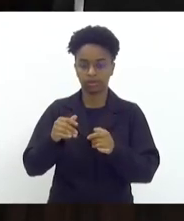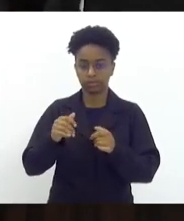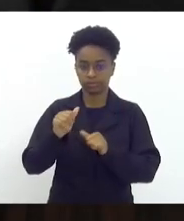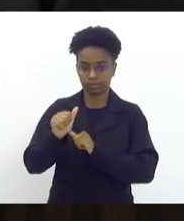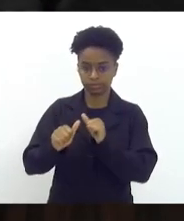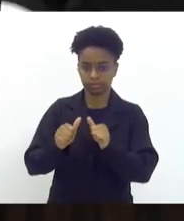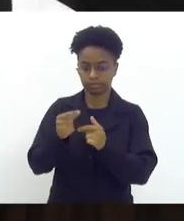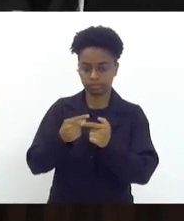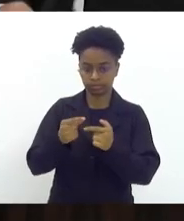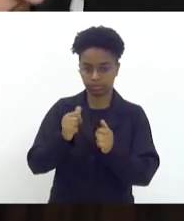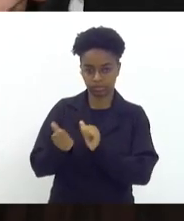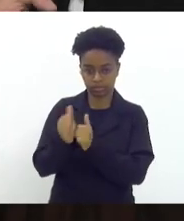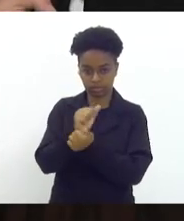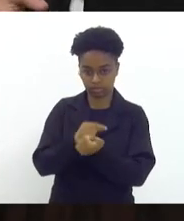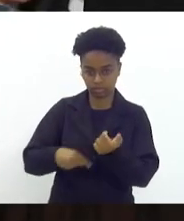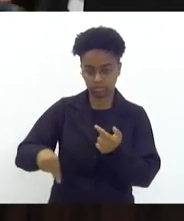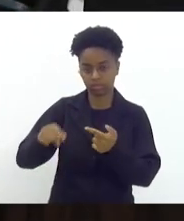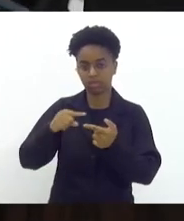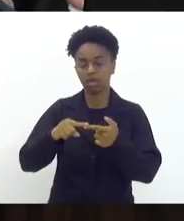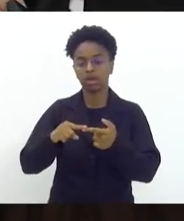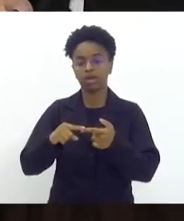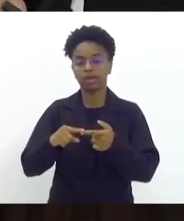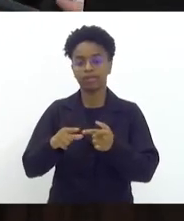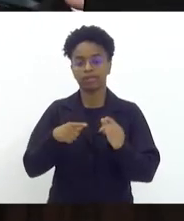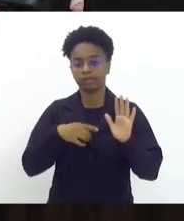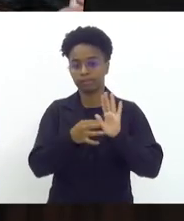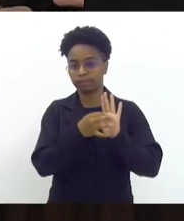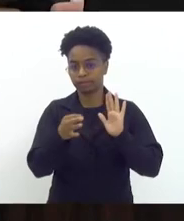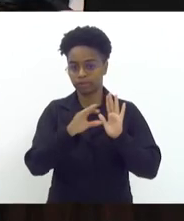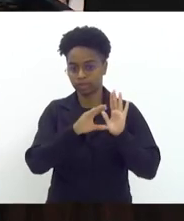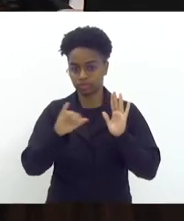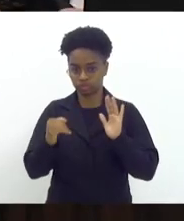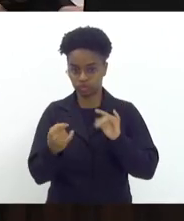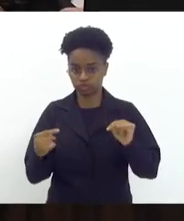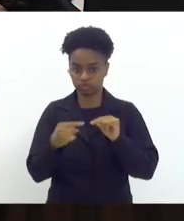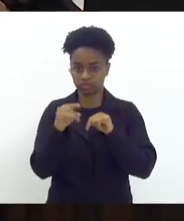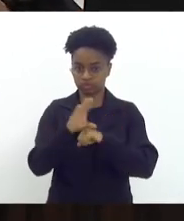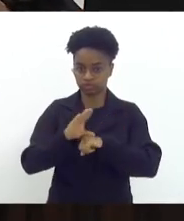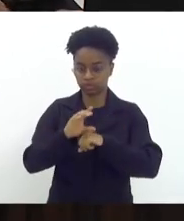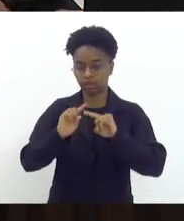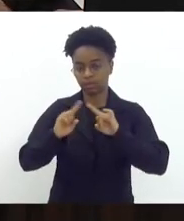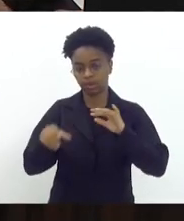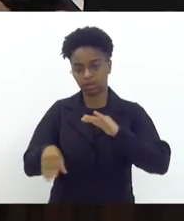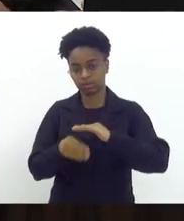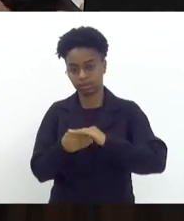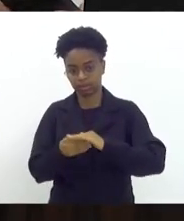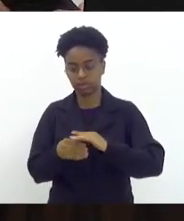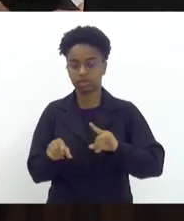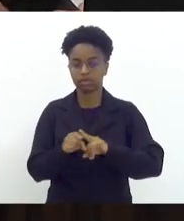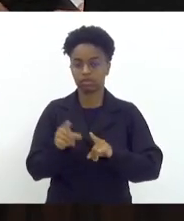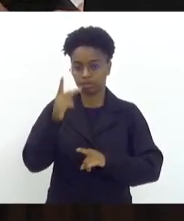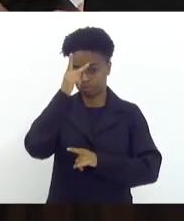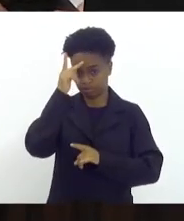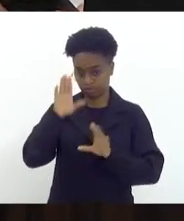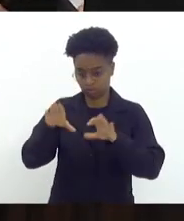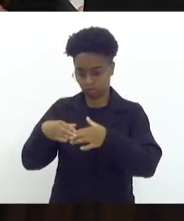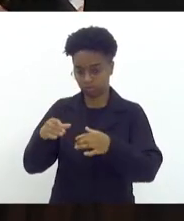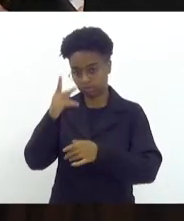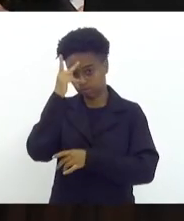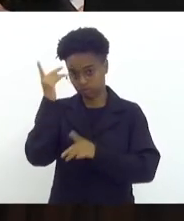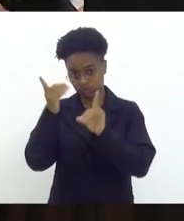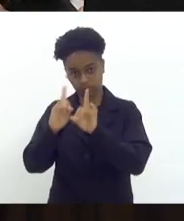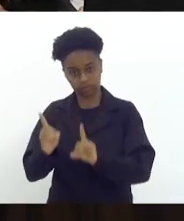de Janeiro pareceres das comissões Constituição e justiça pela constitucionalidade com emenda da pessoa com deficiência